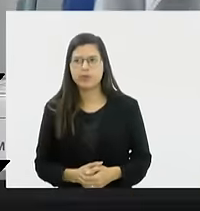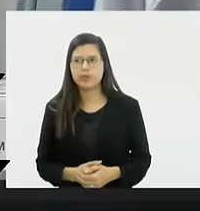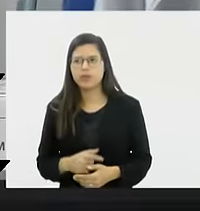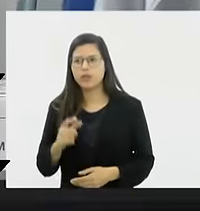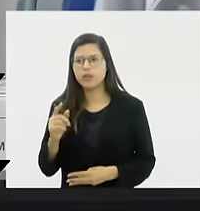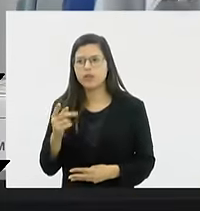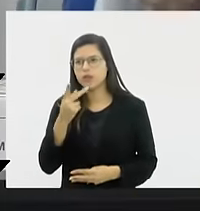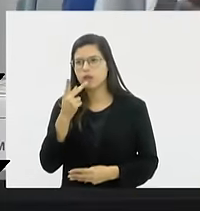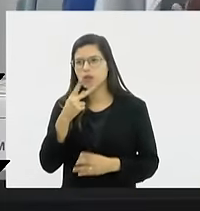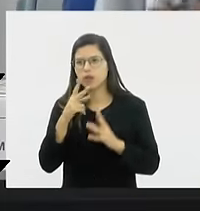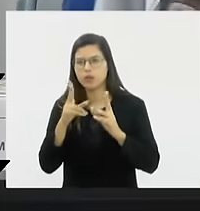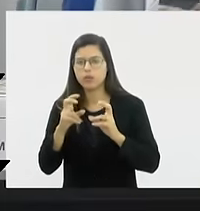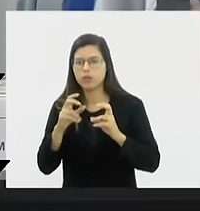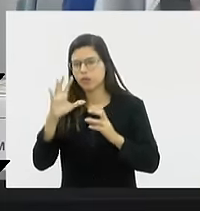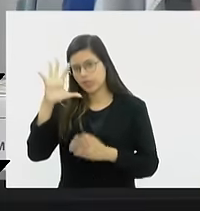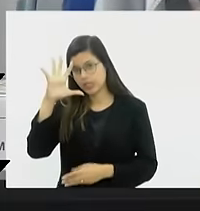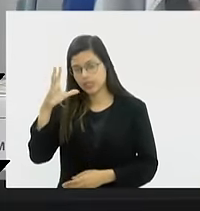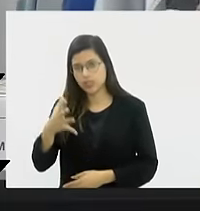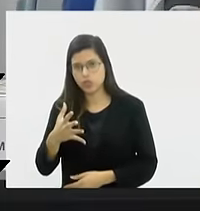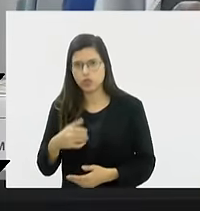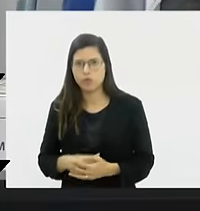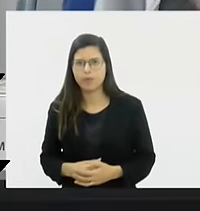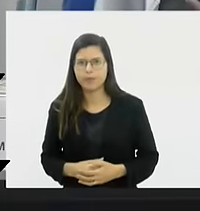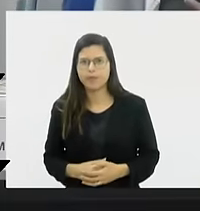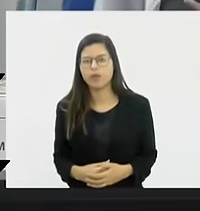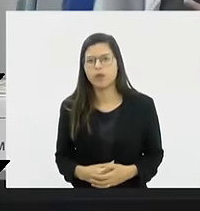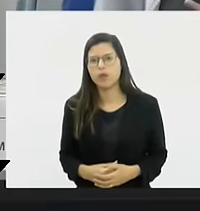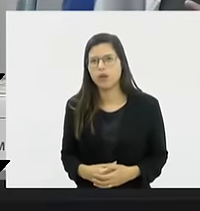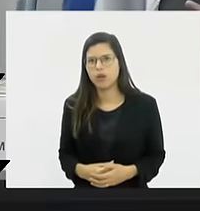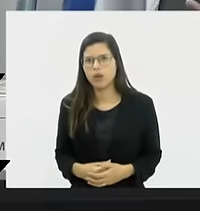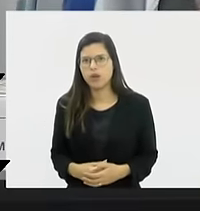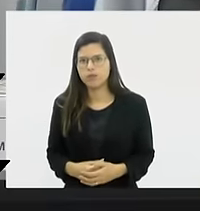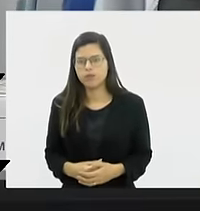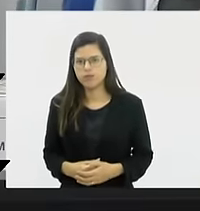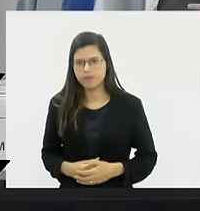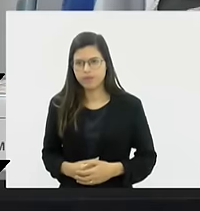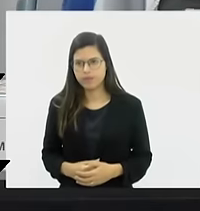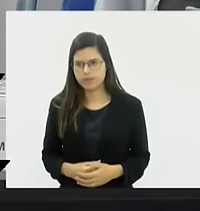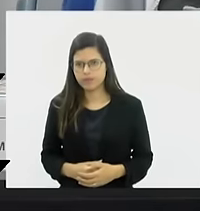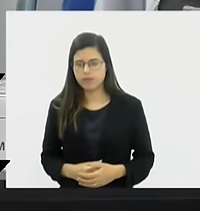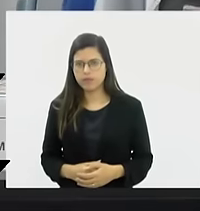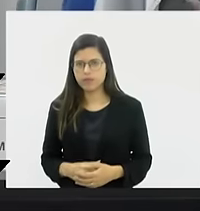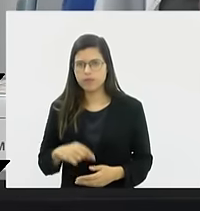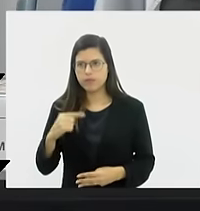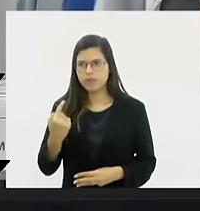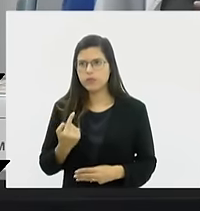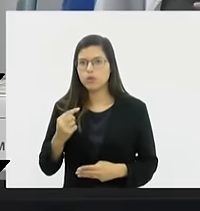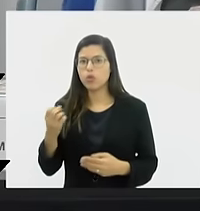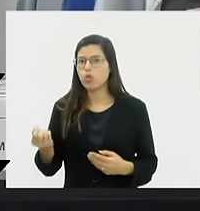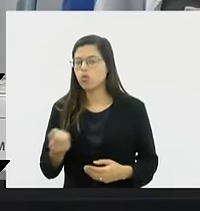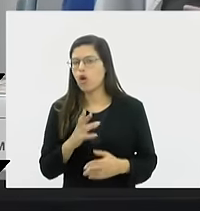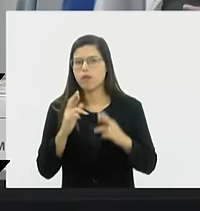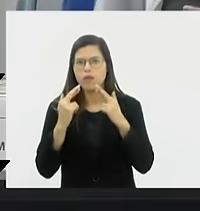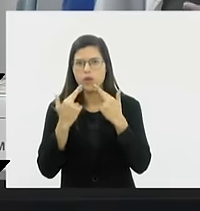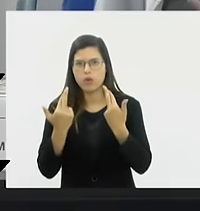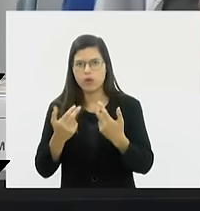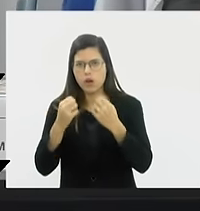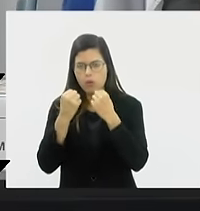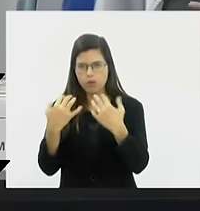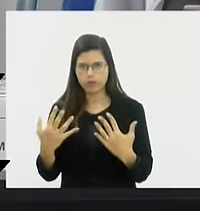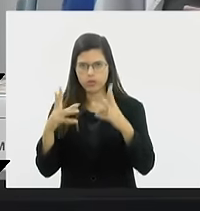foi deliberado. Nós deliberamos a realização de uma nova audiência sobre o mesmo